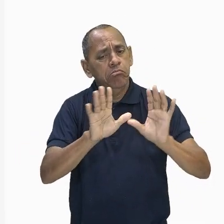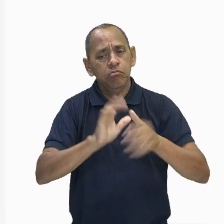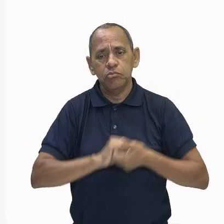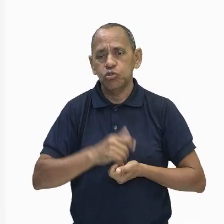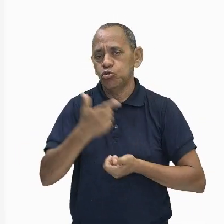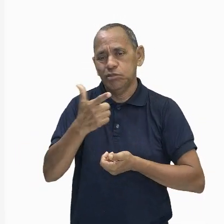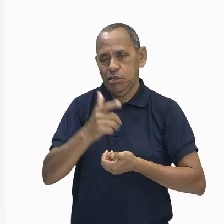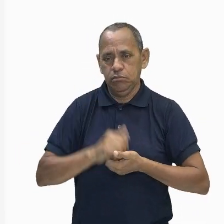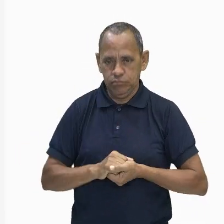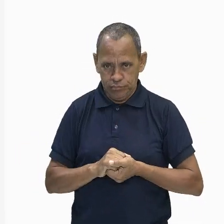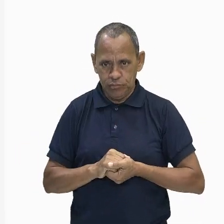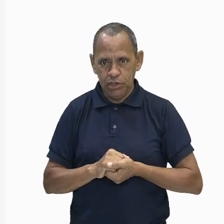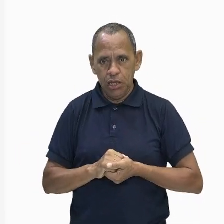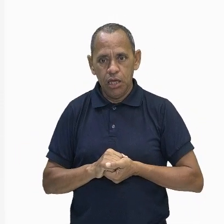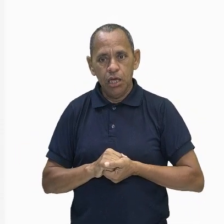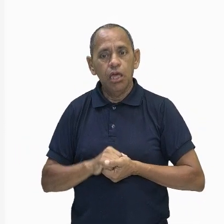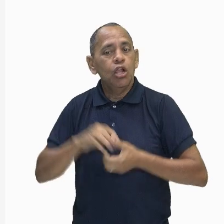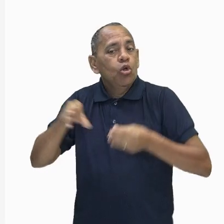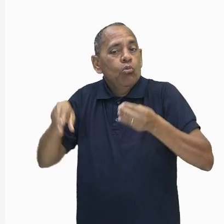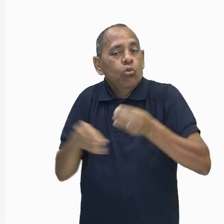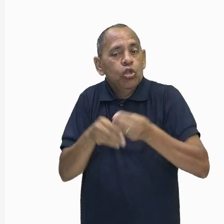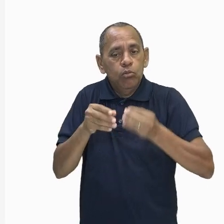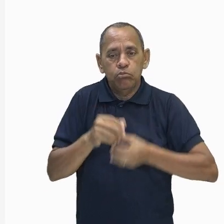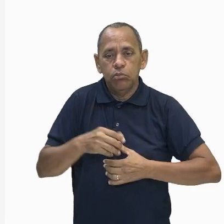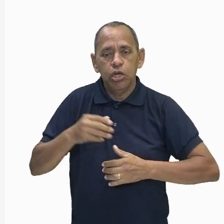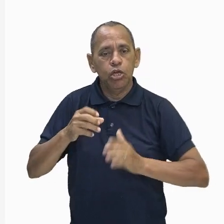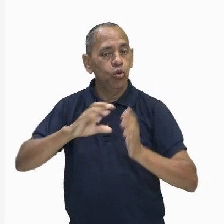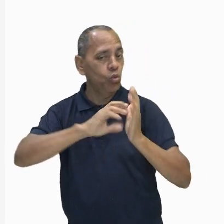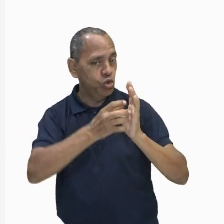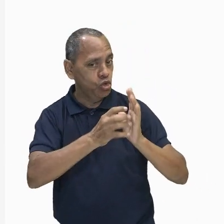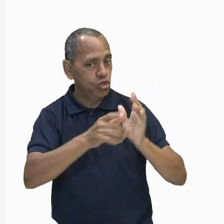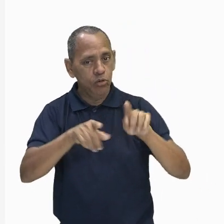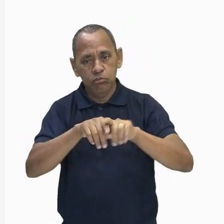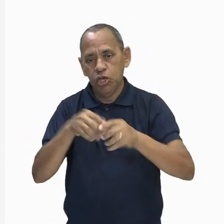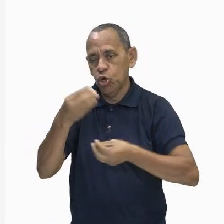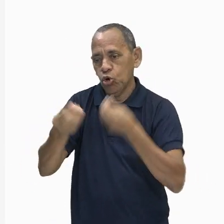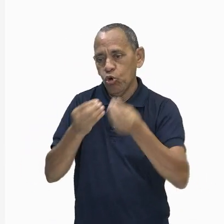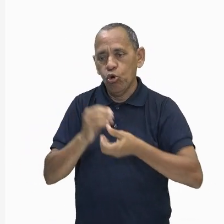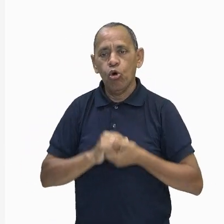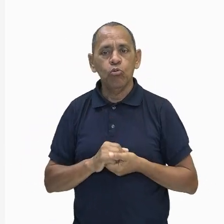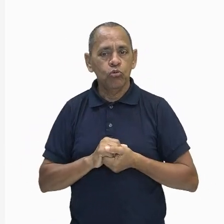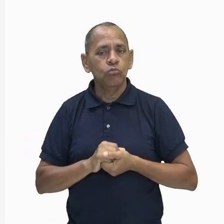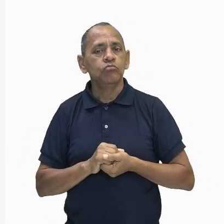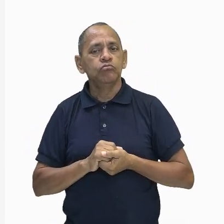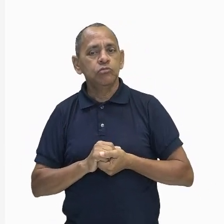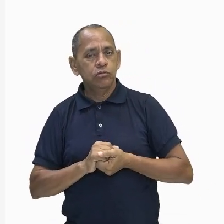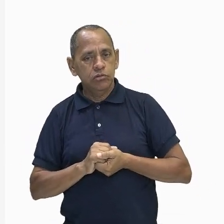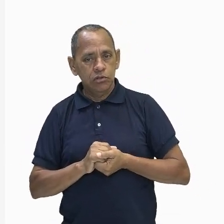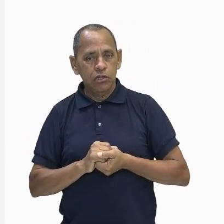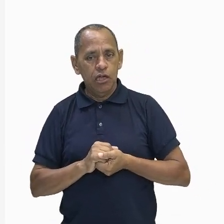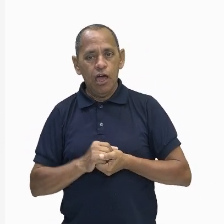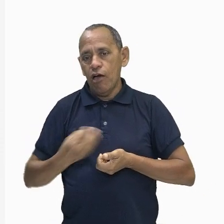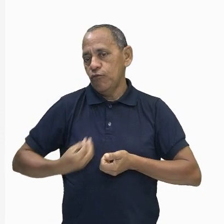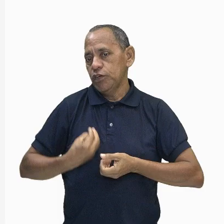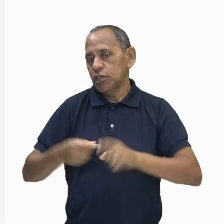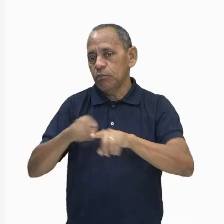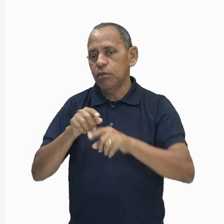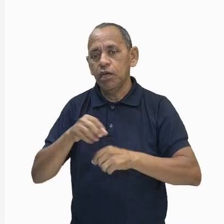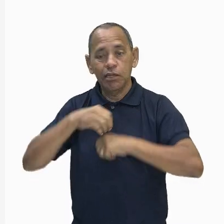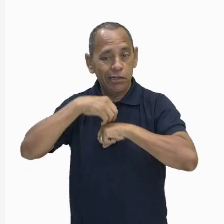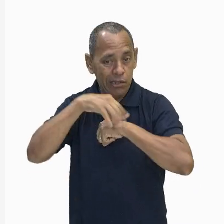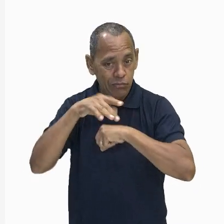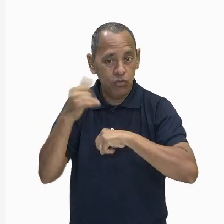Ele compõe o seu estilo, o seu look, a sua forma de vestir, transmite informações, mas percebam que ele não é